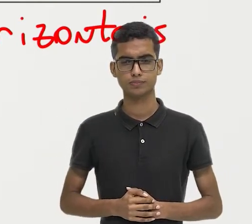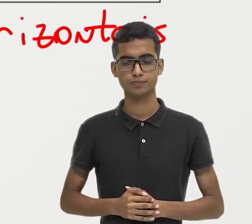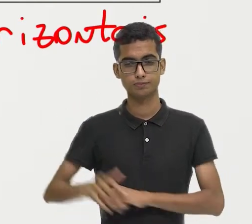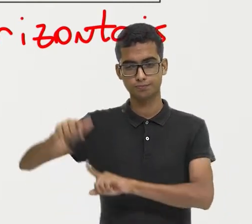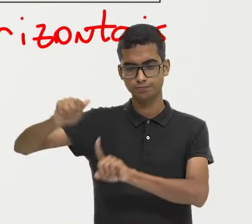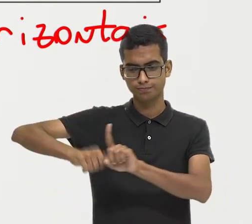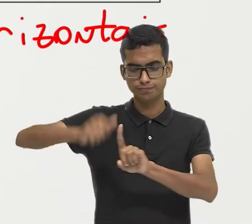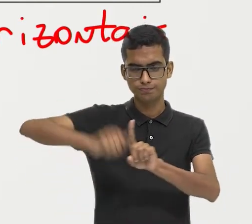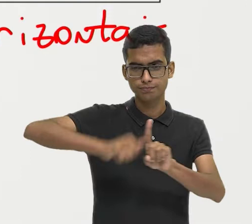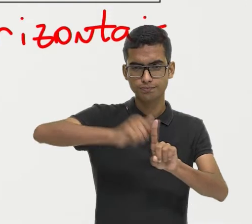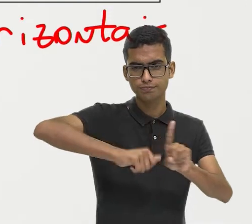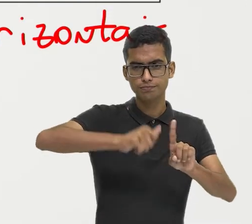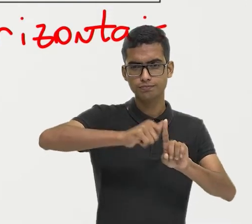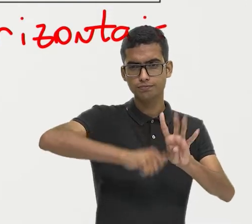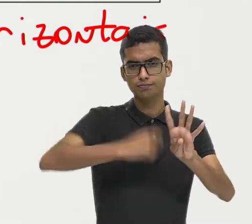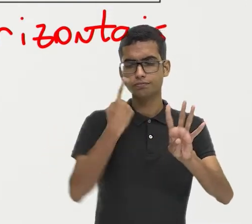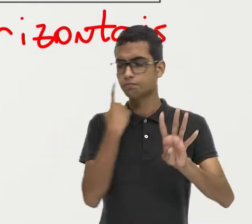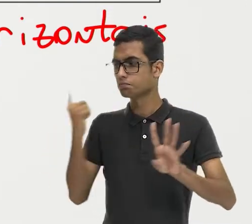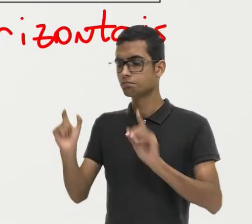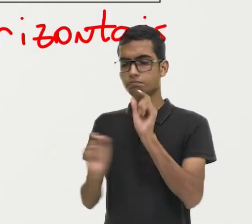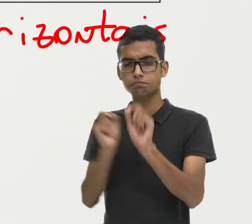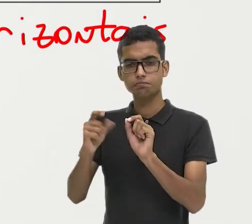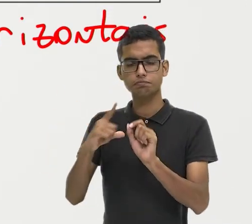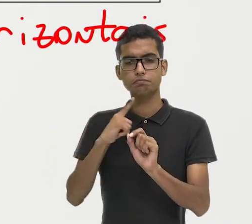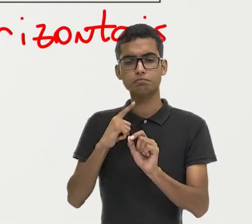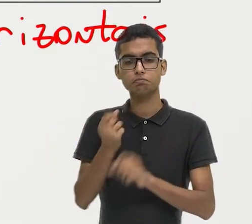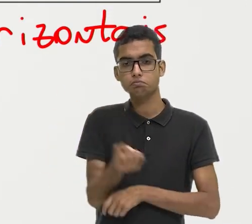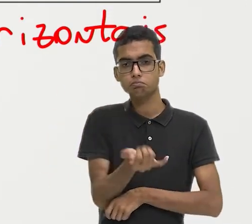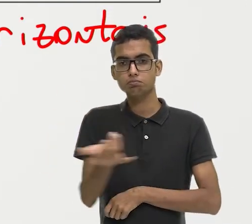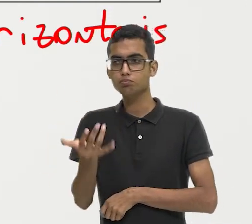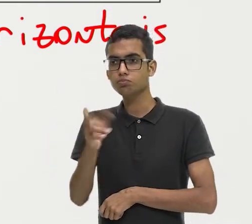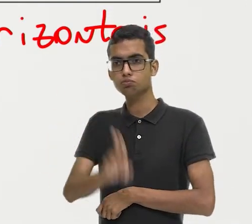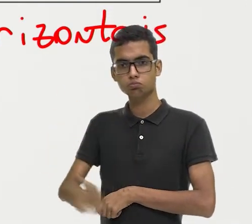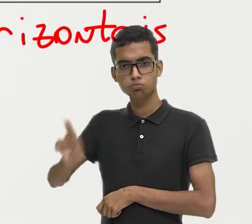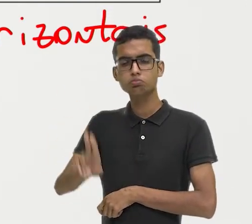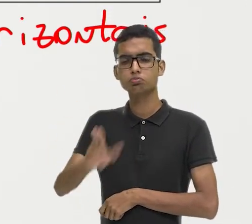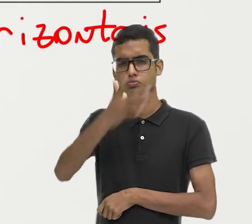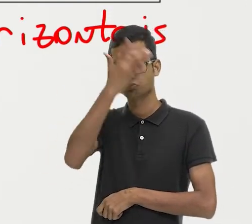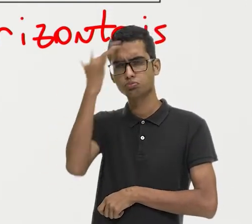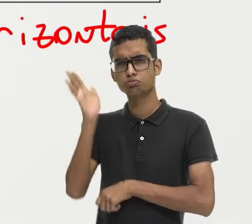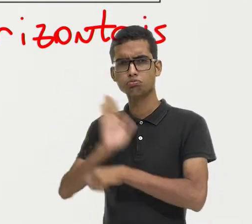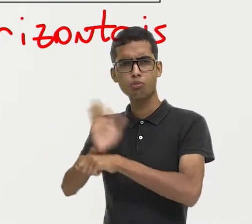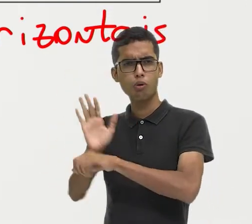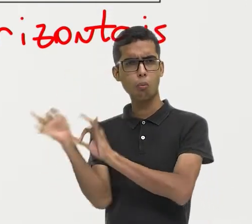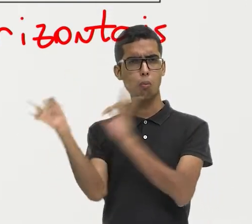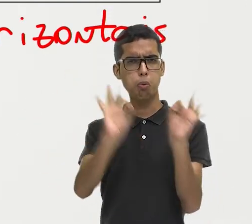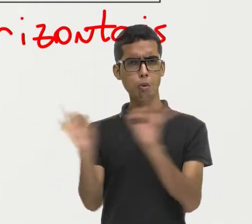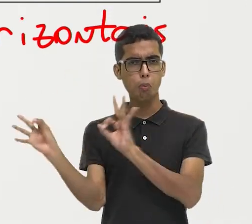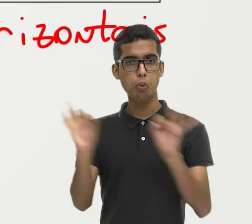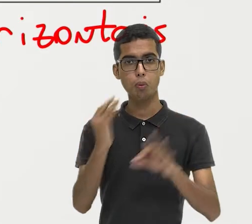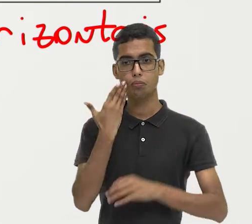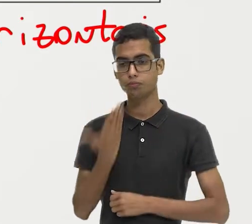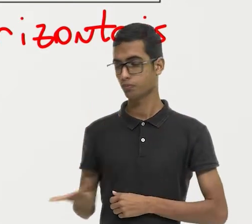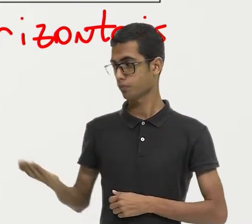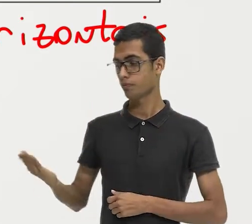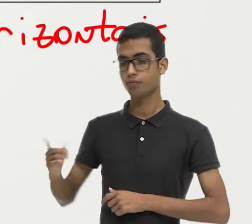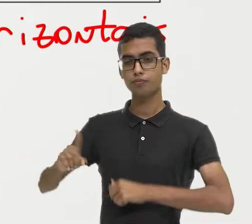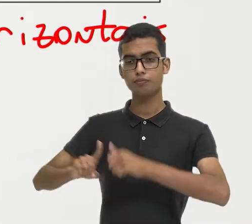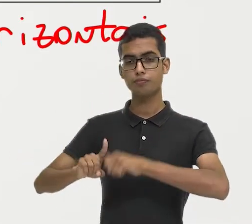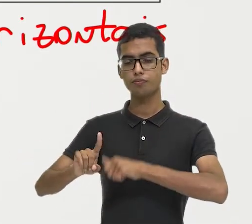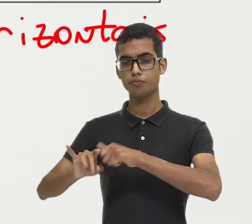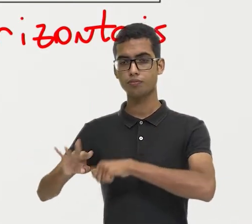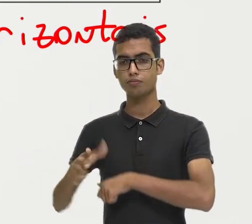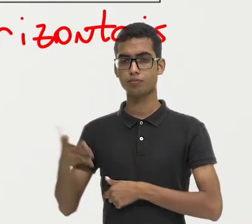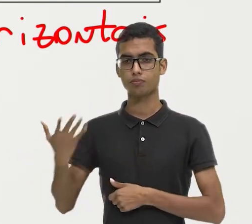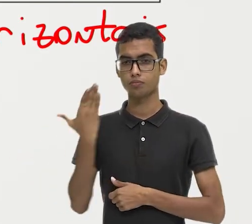exemplo, os meses que nós temos aqui, onde houve um maior consumo. E aí, olha lá,